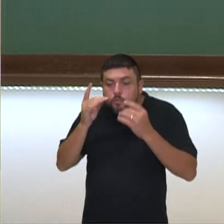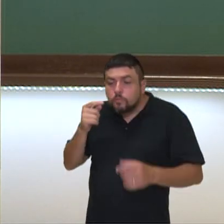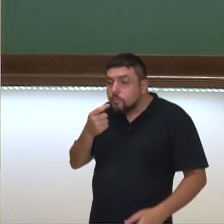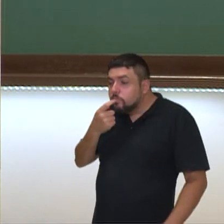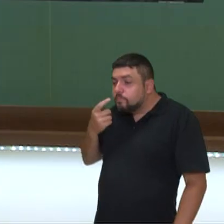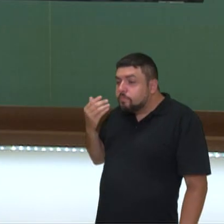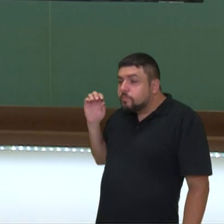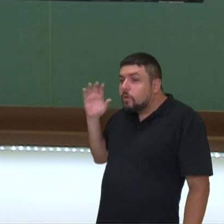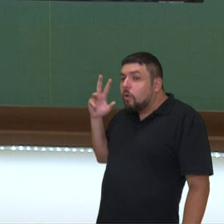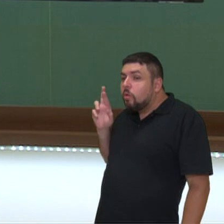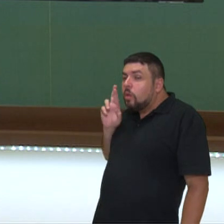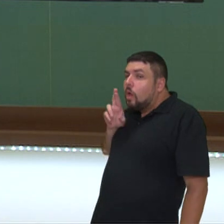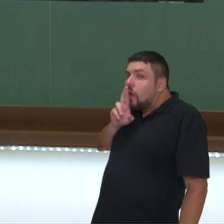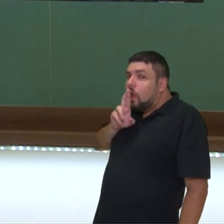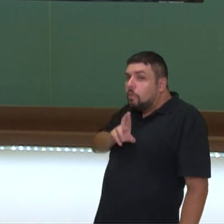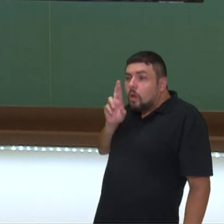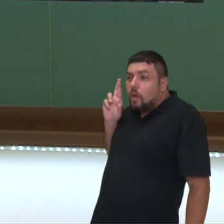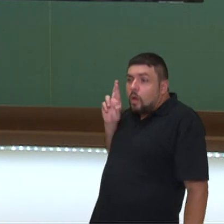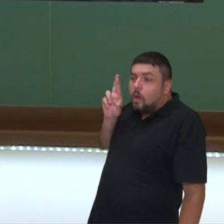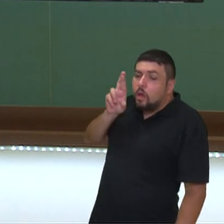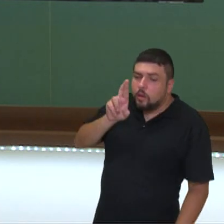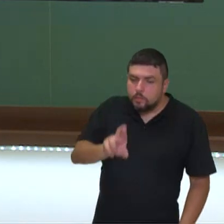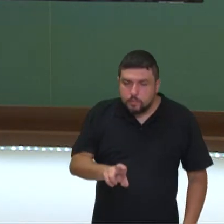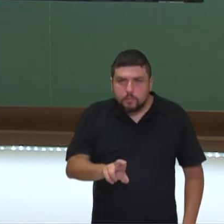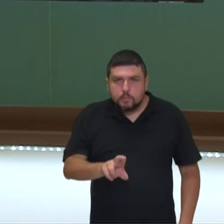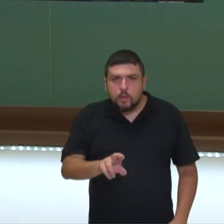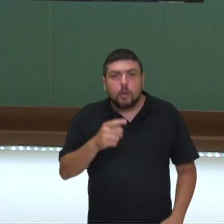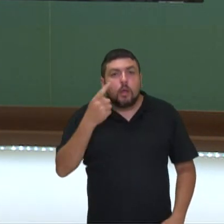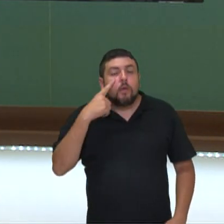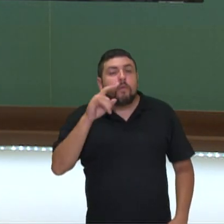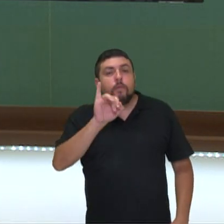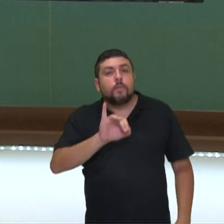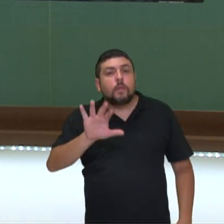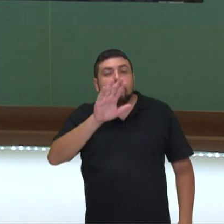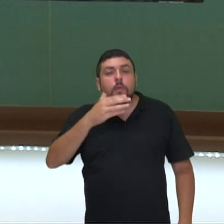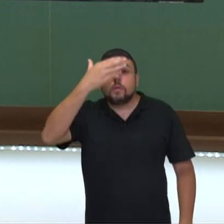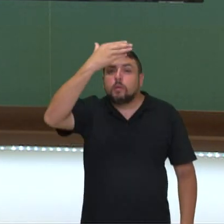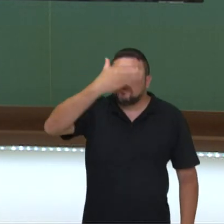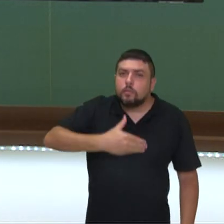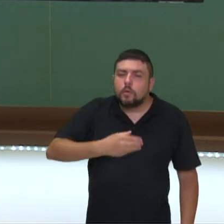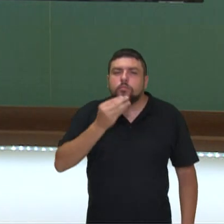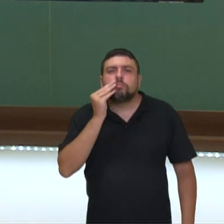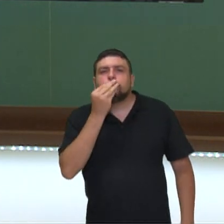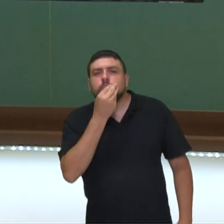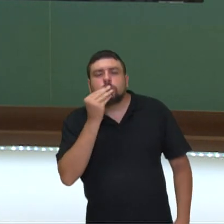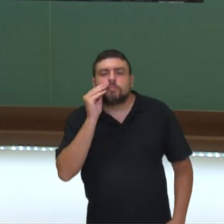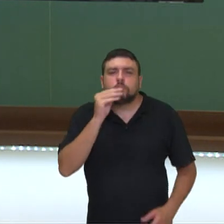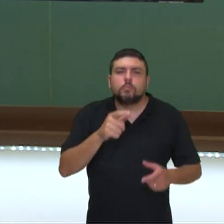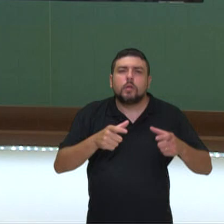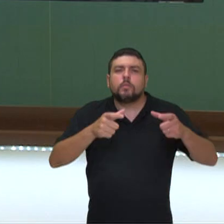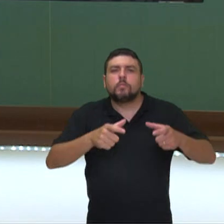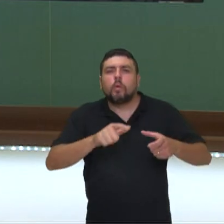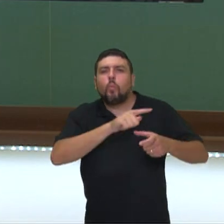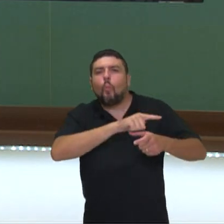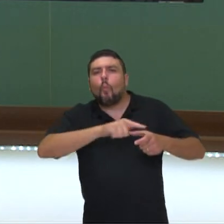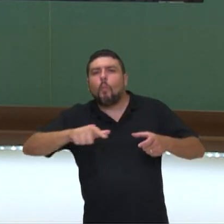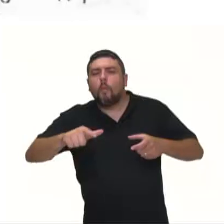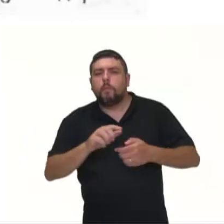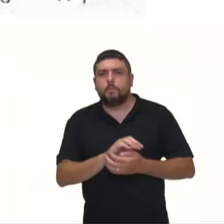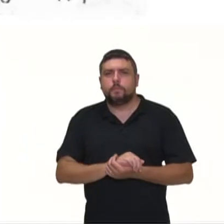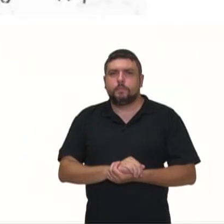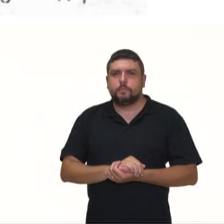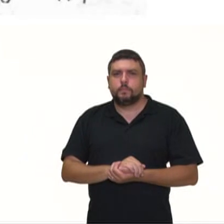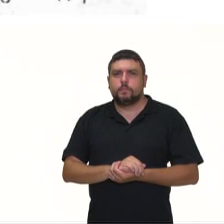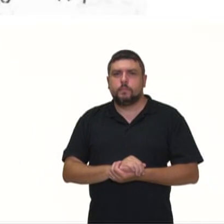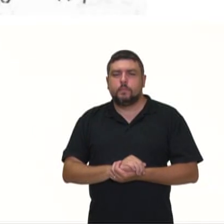e ao olhar a imagem isso é provado. Ele limpando a boca e mostrando o prato vazio, tá bom? Então, vamos observar